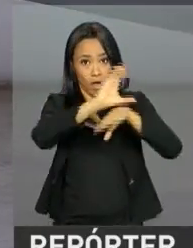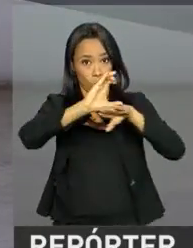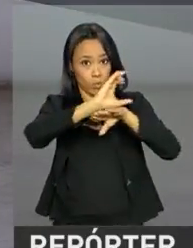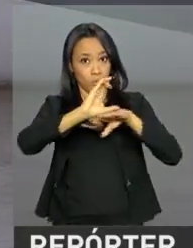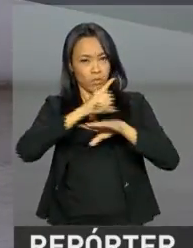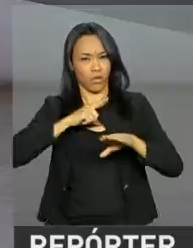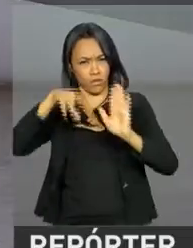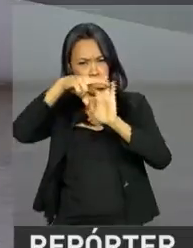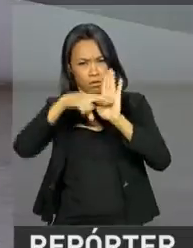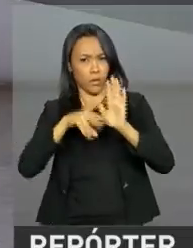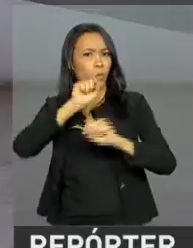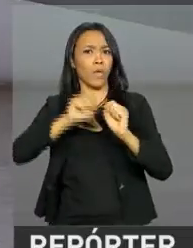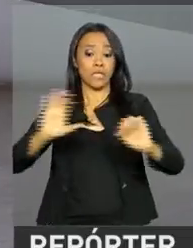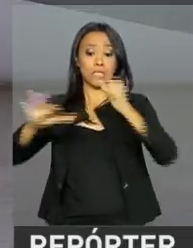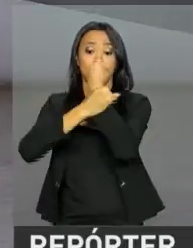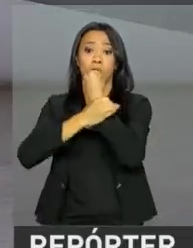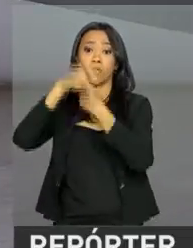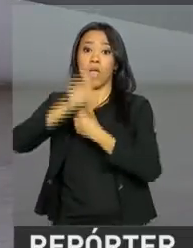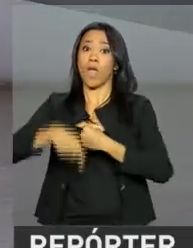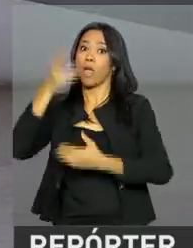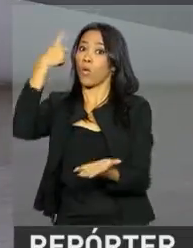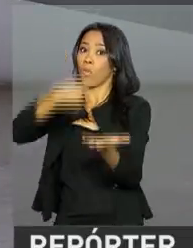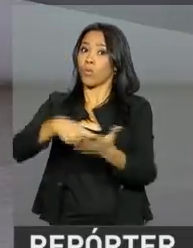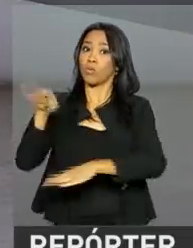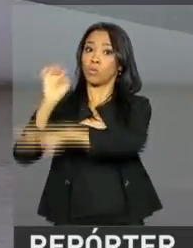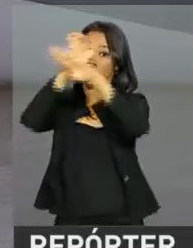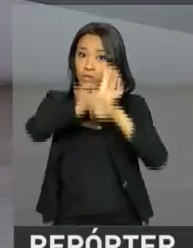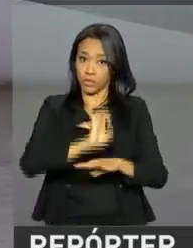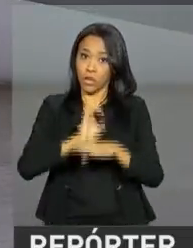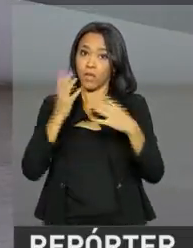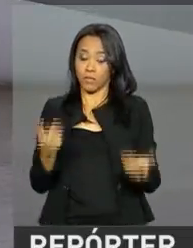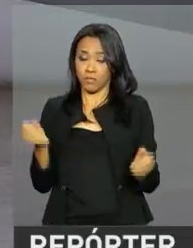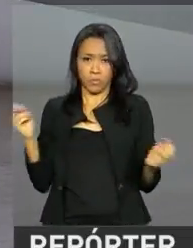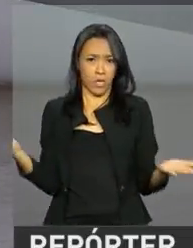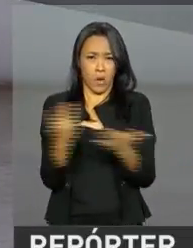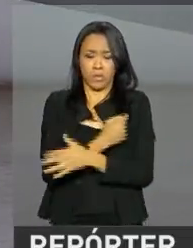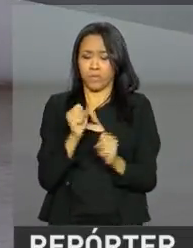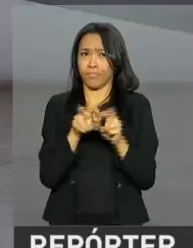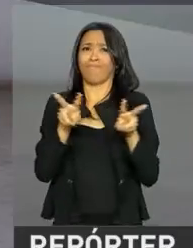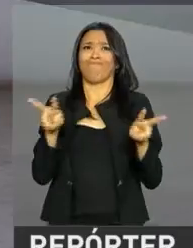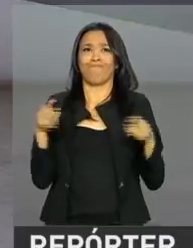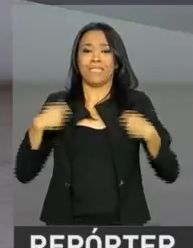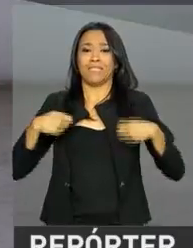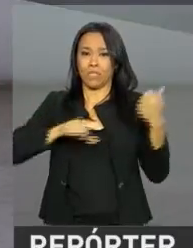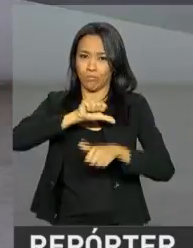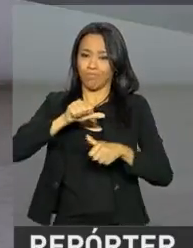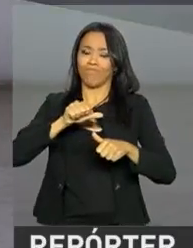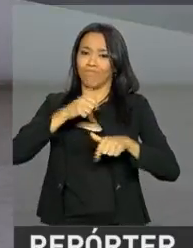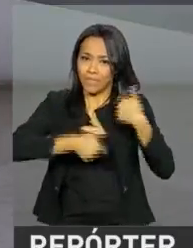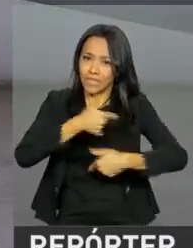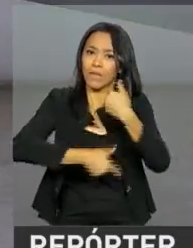ao estabelecer que a segurança pública é responsabilidade dos estados os fatos mostram a necessidade de um trabalho conjunto entre os governos